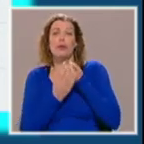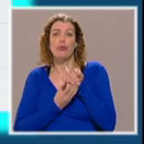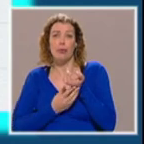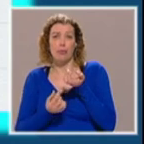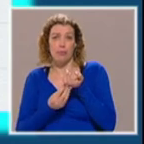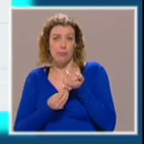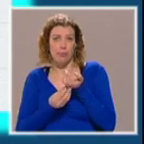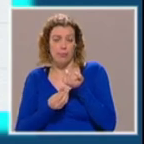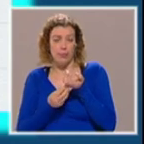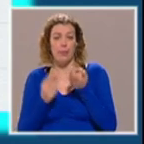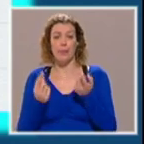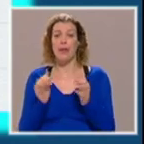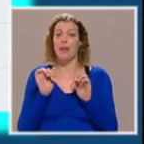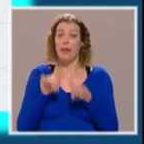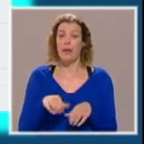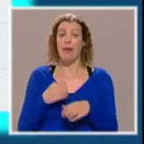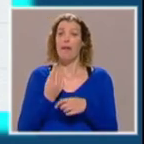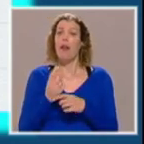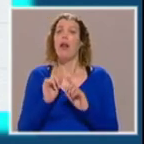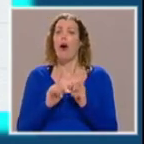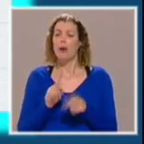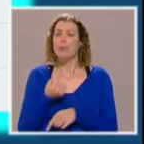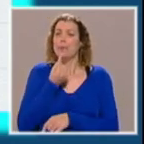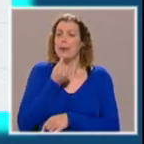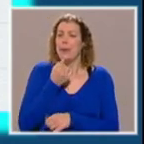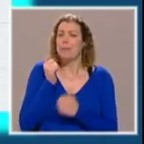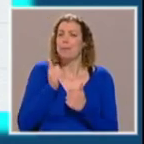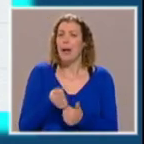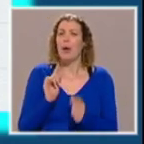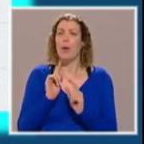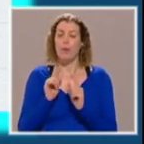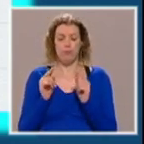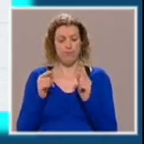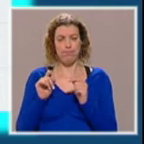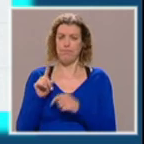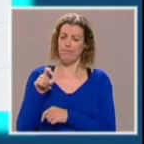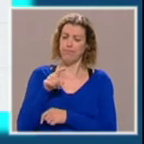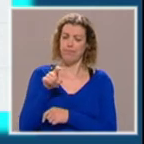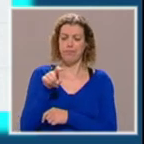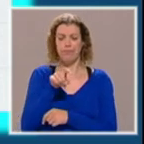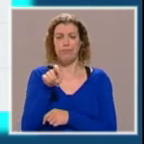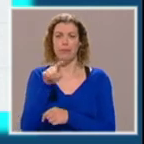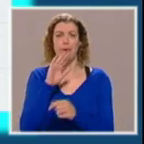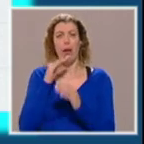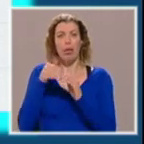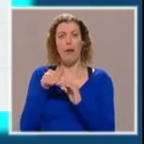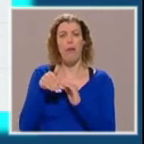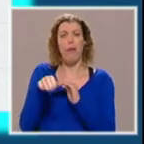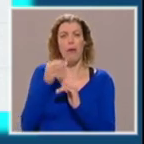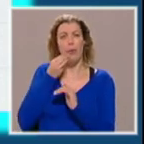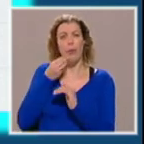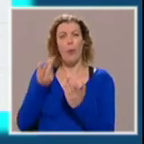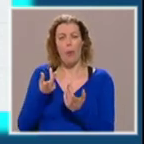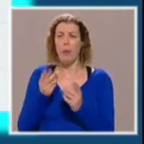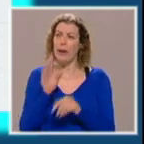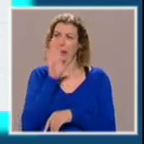escroto. Para finalizarmos, falta-nos então perceber qual o percurso dos espermatozoides até ao exterior e em que momento